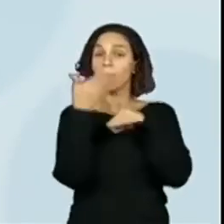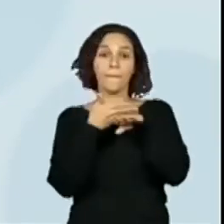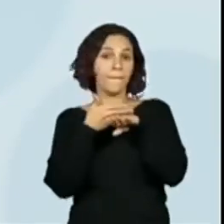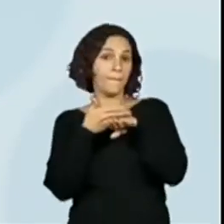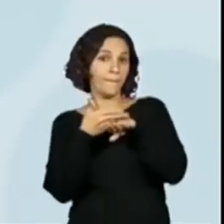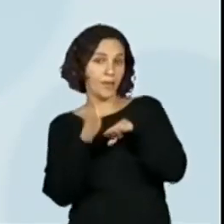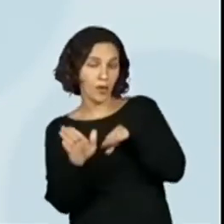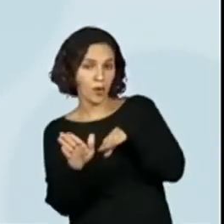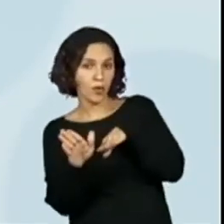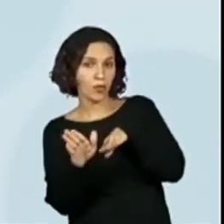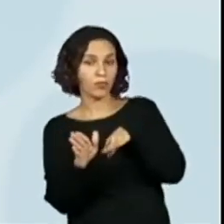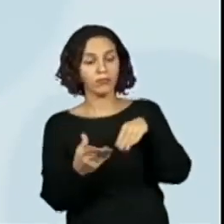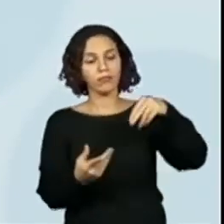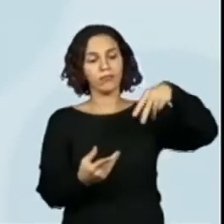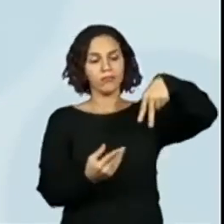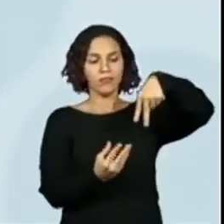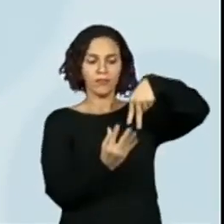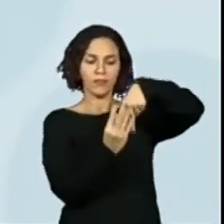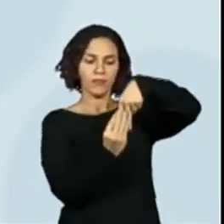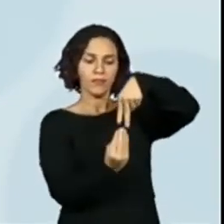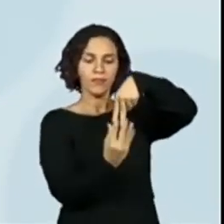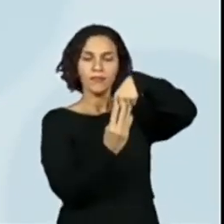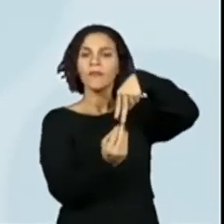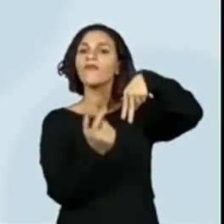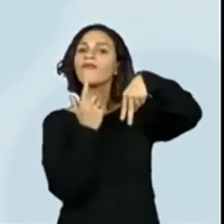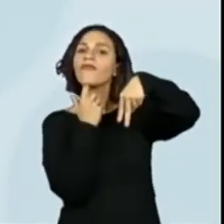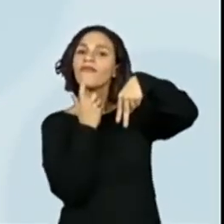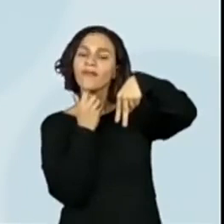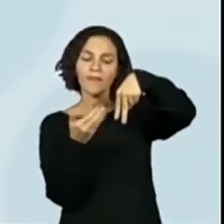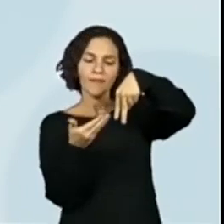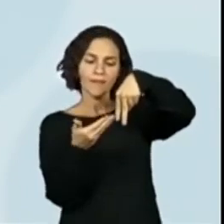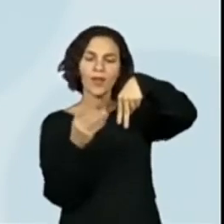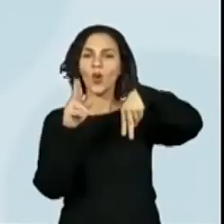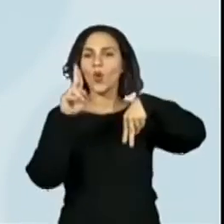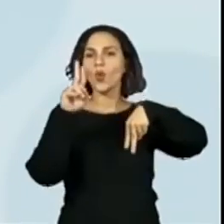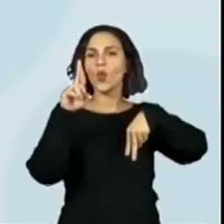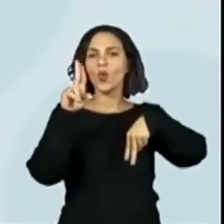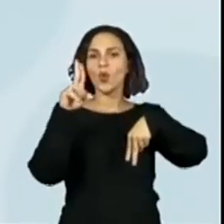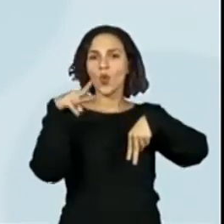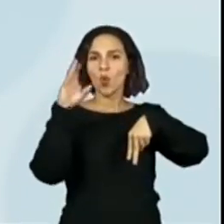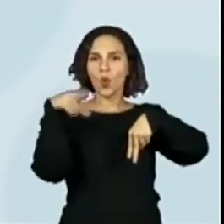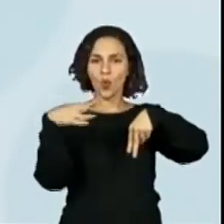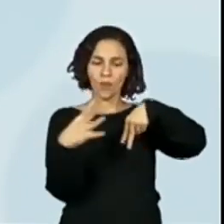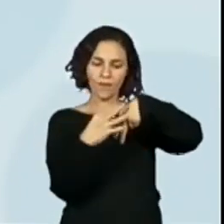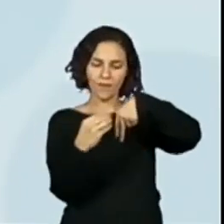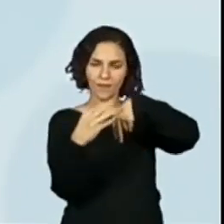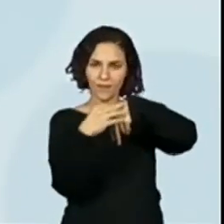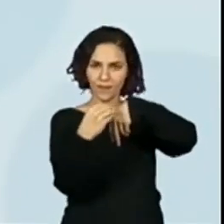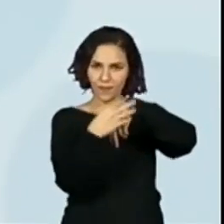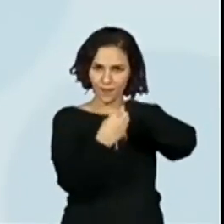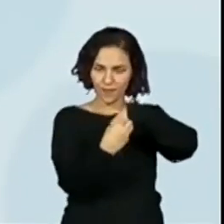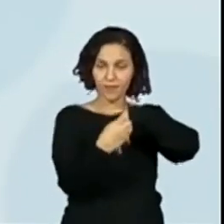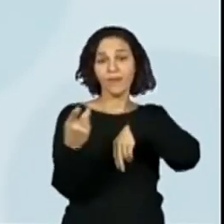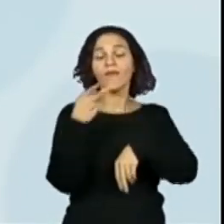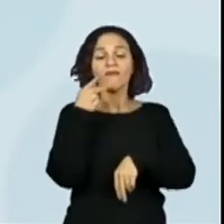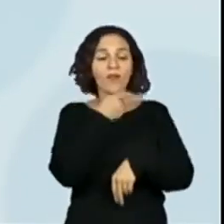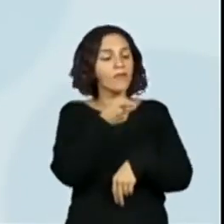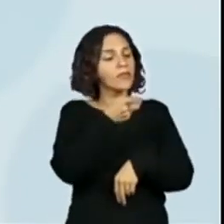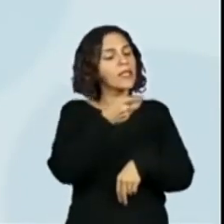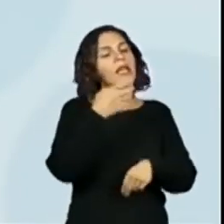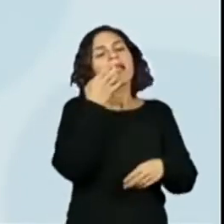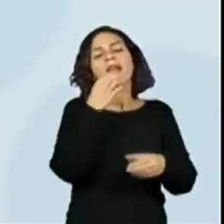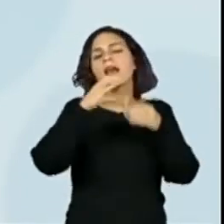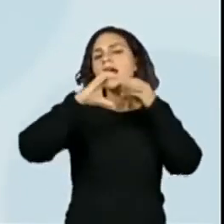as pernas de vermelho com urucum, e então disse-lhe: cantarás para todo sempre,